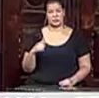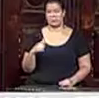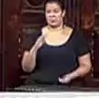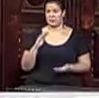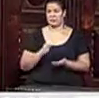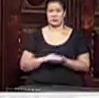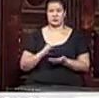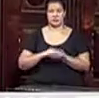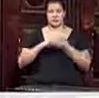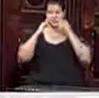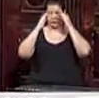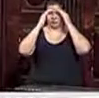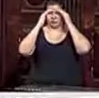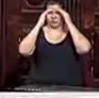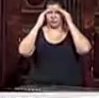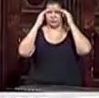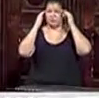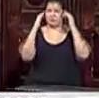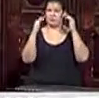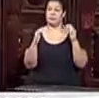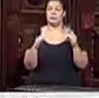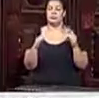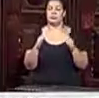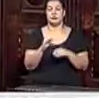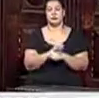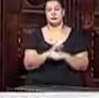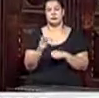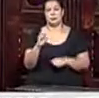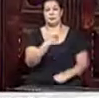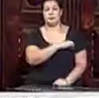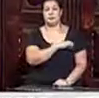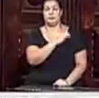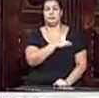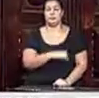de respeito pelo Estado do Rio de Janeiro e por sua população.